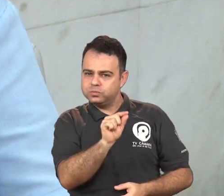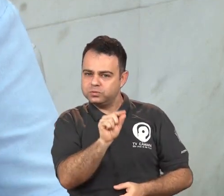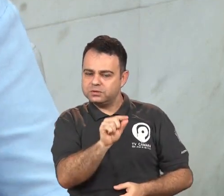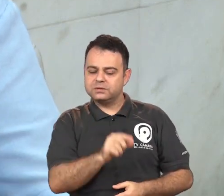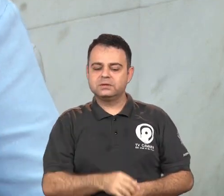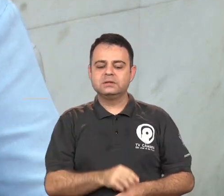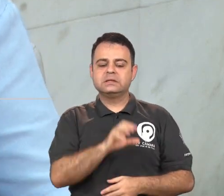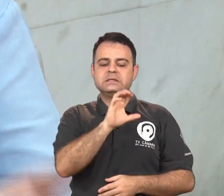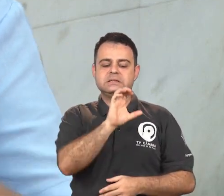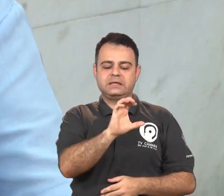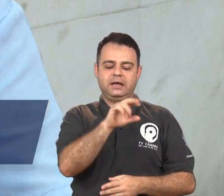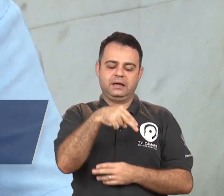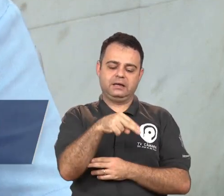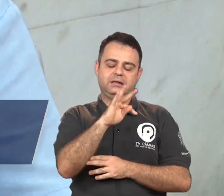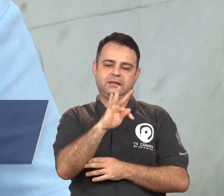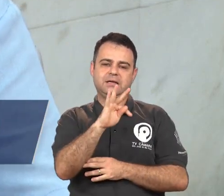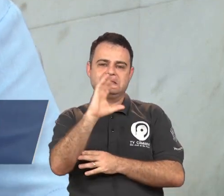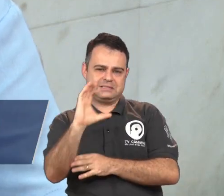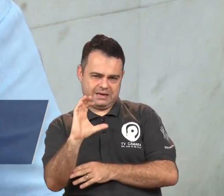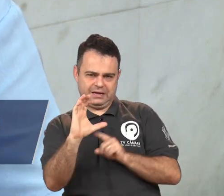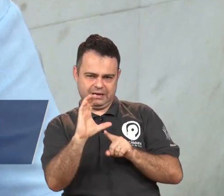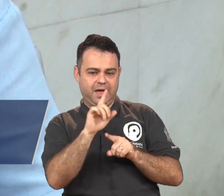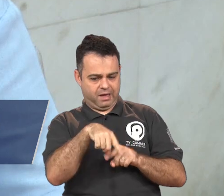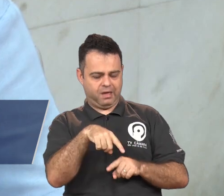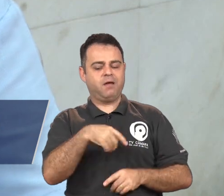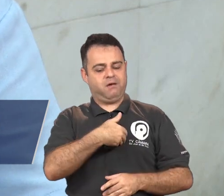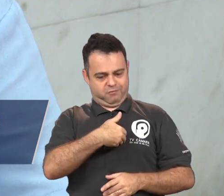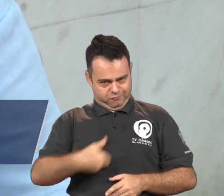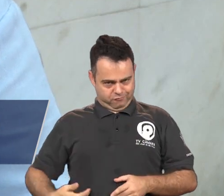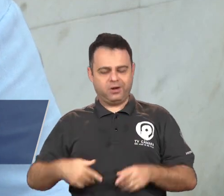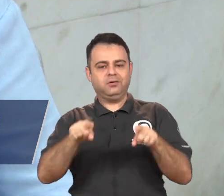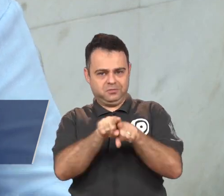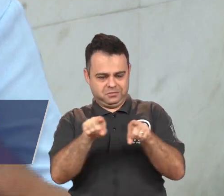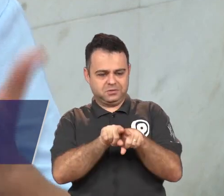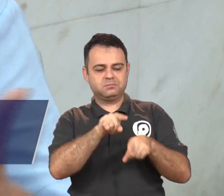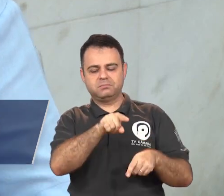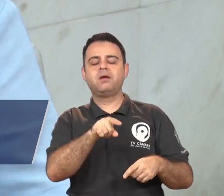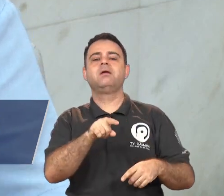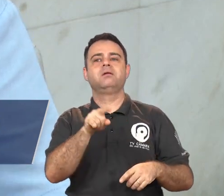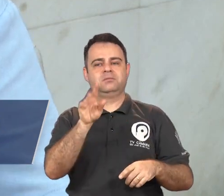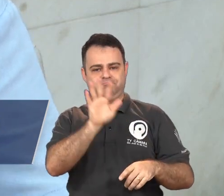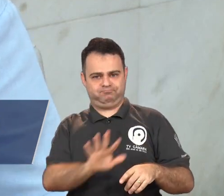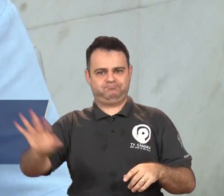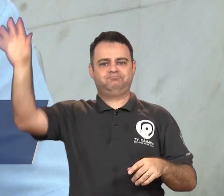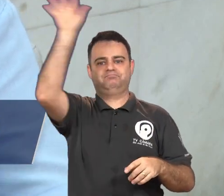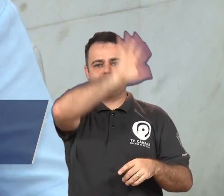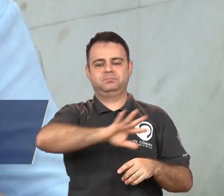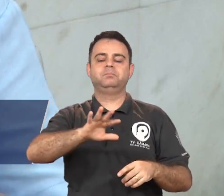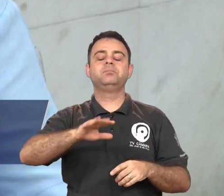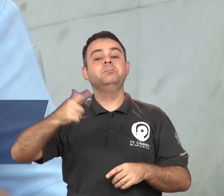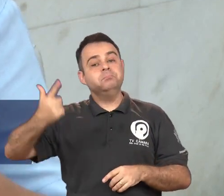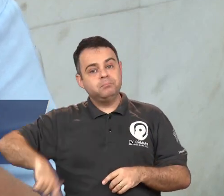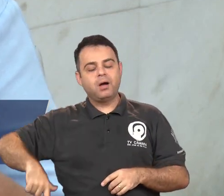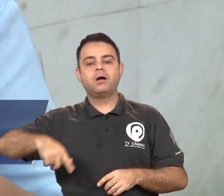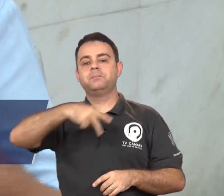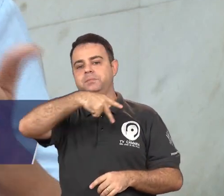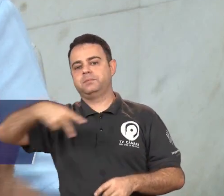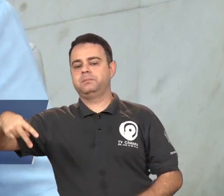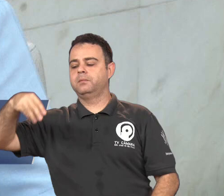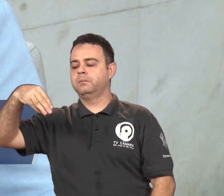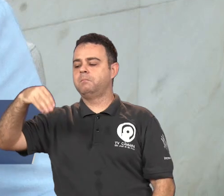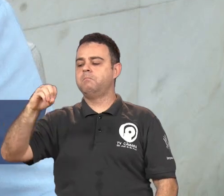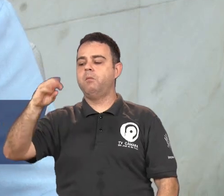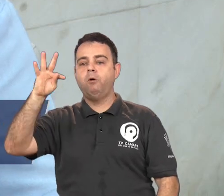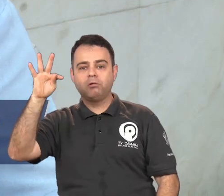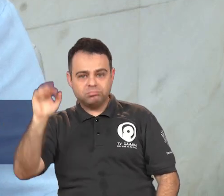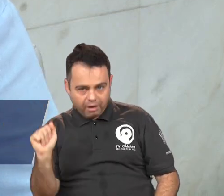da CNTC, que é a Confederação Nacional, com o presidente Mota, que ele é também o